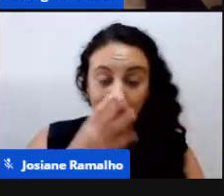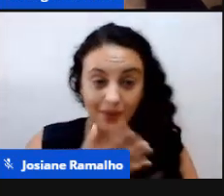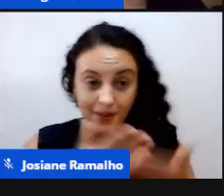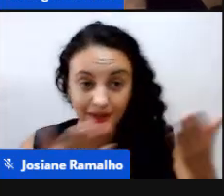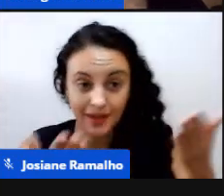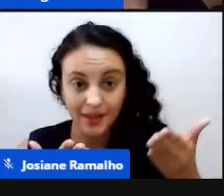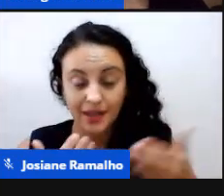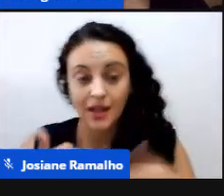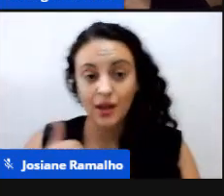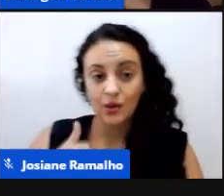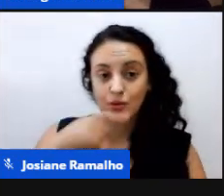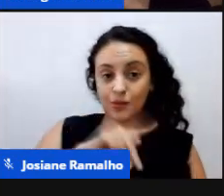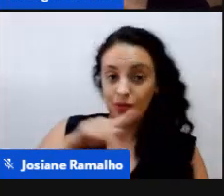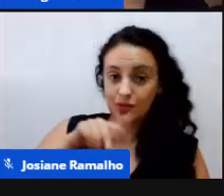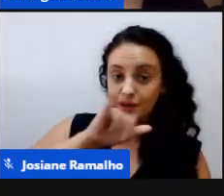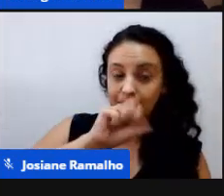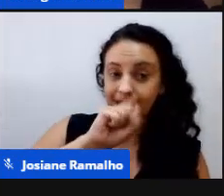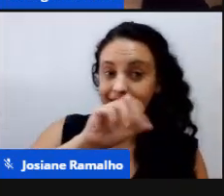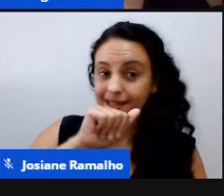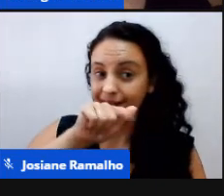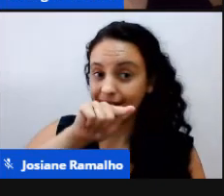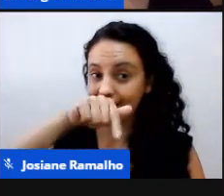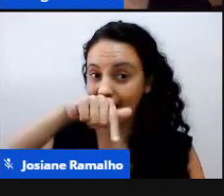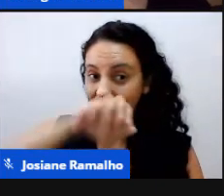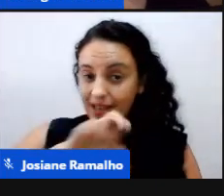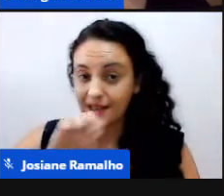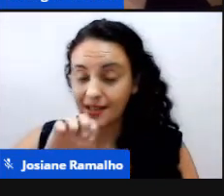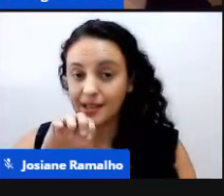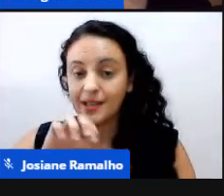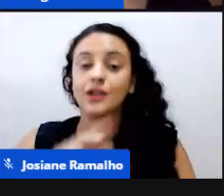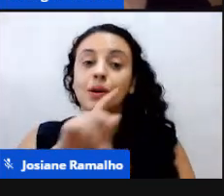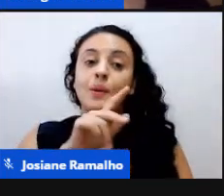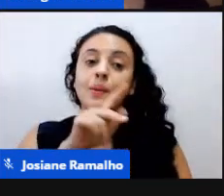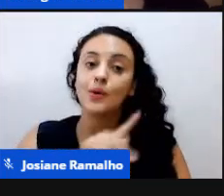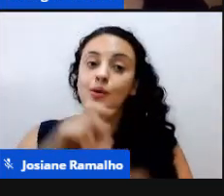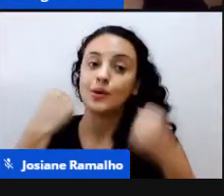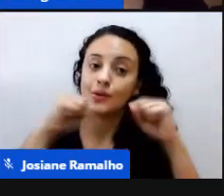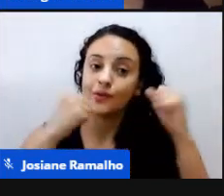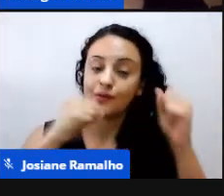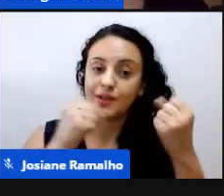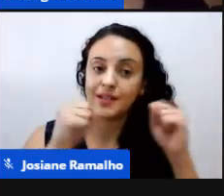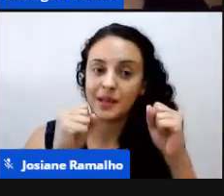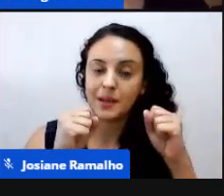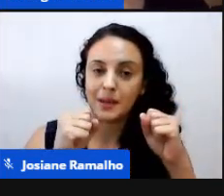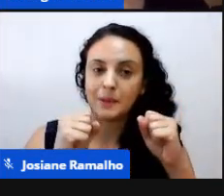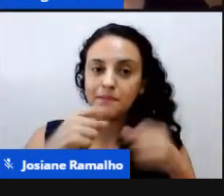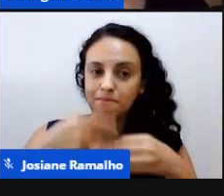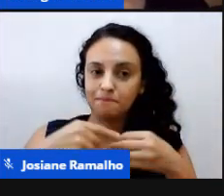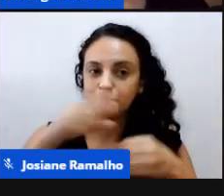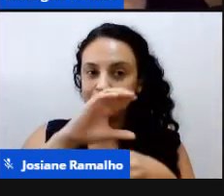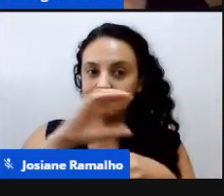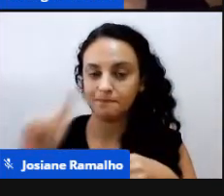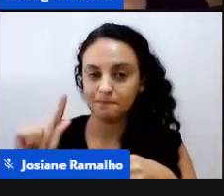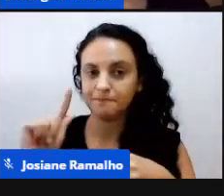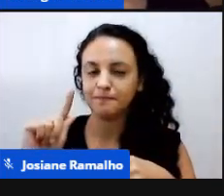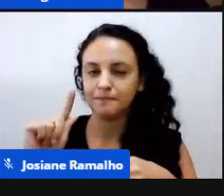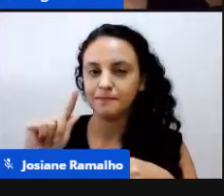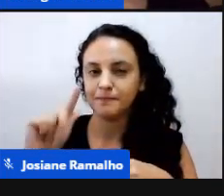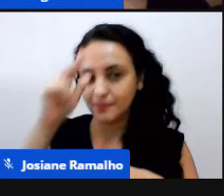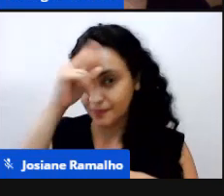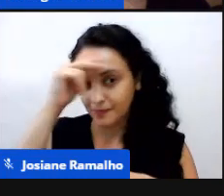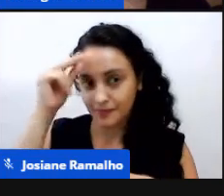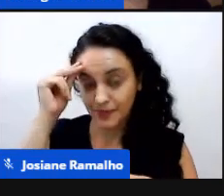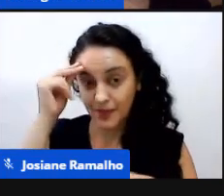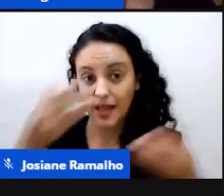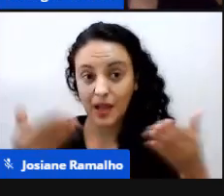Aqui é o professor Isaac, professor de Educação Física da Rede Municipal de Campo Grande. Bom, atualmente estou trabalhando na escola